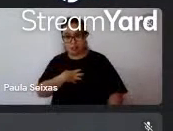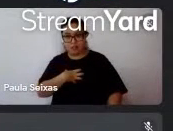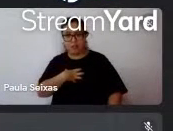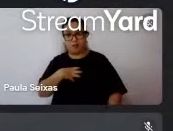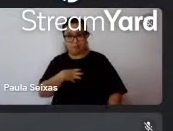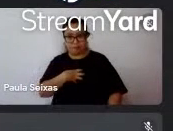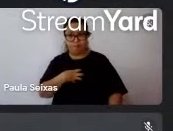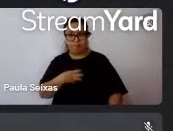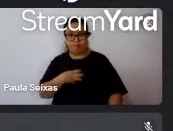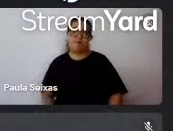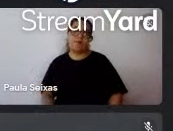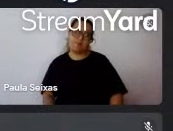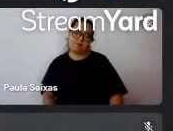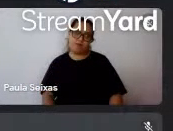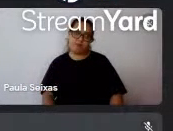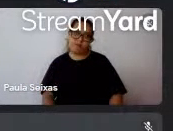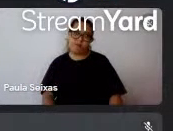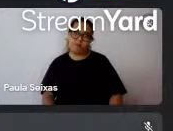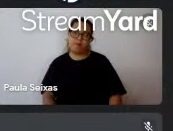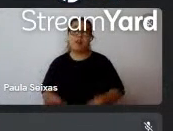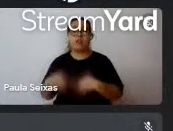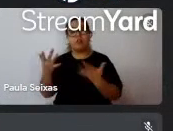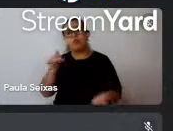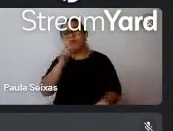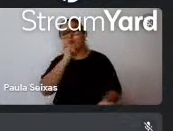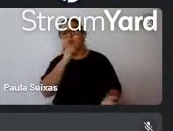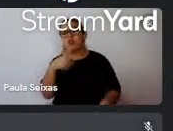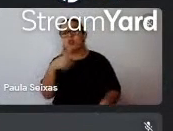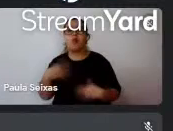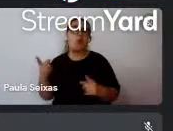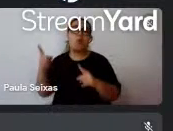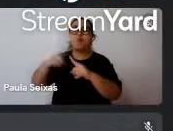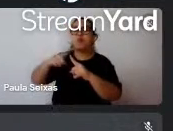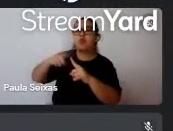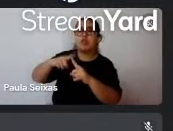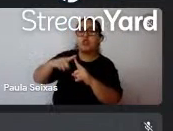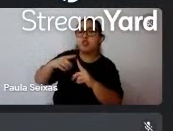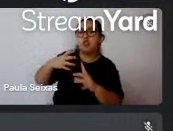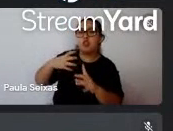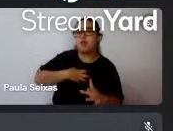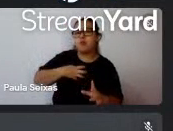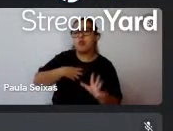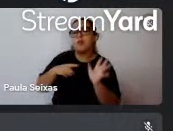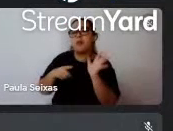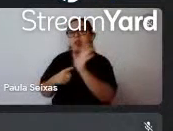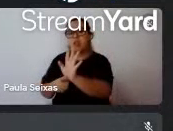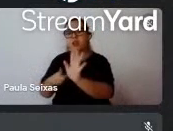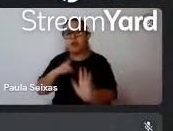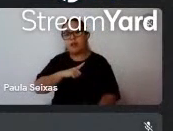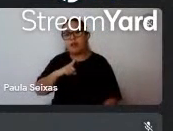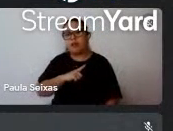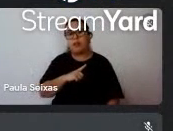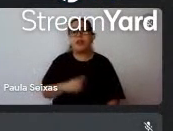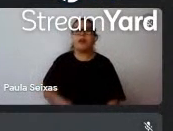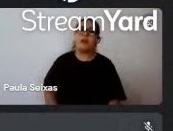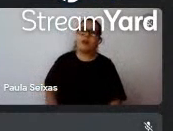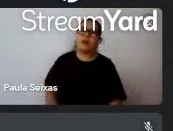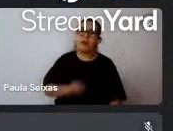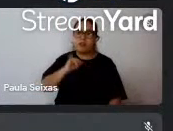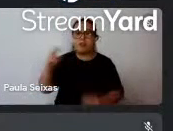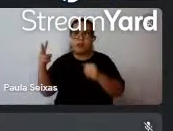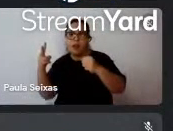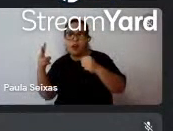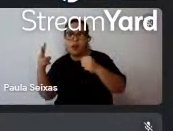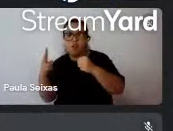vou, por exemplo, dizer que tipo de predicado eu tenho naquela cláusula, se é um predicado codificado por verbo com aspecto